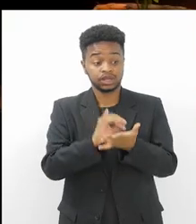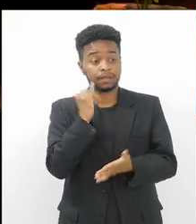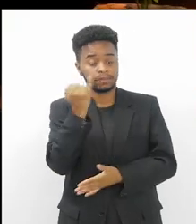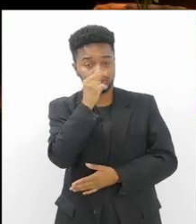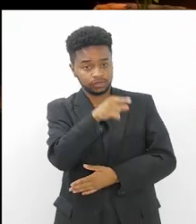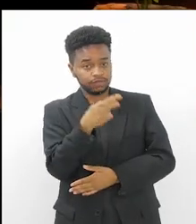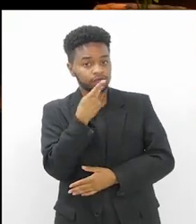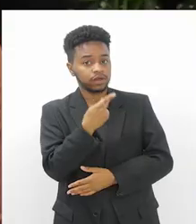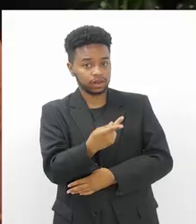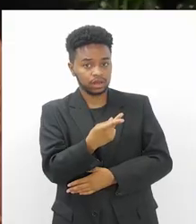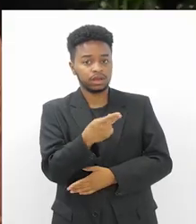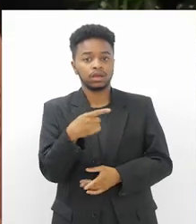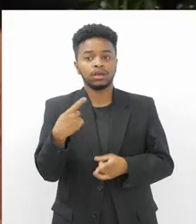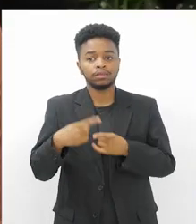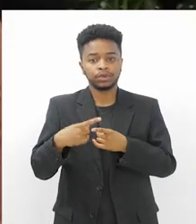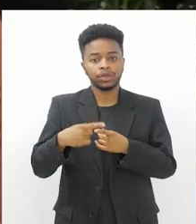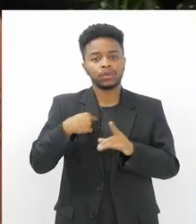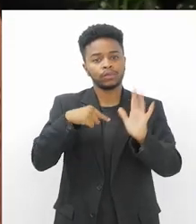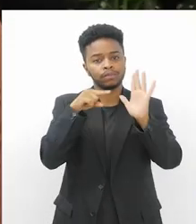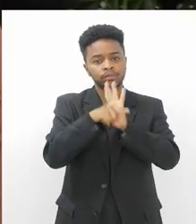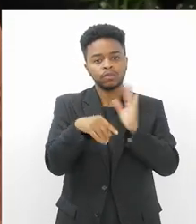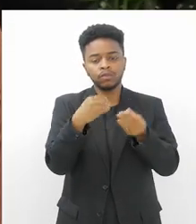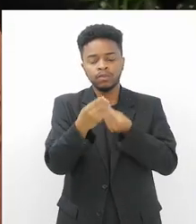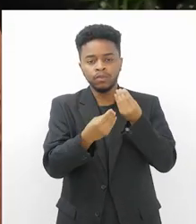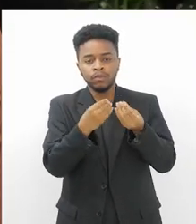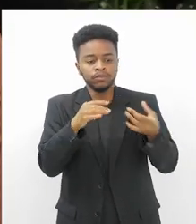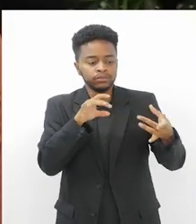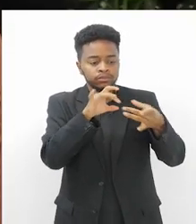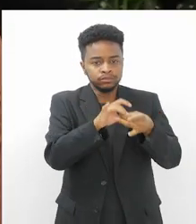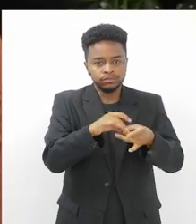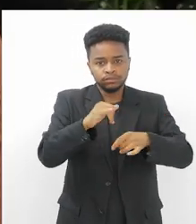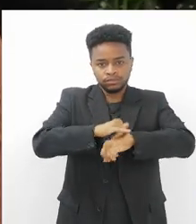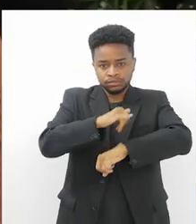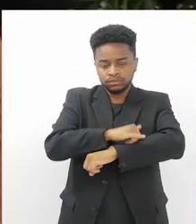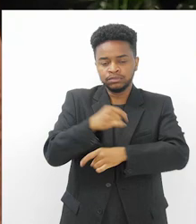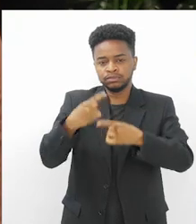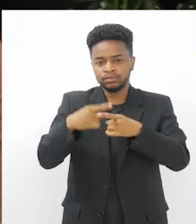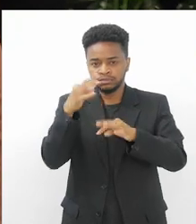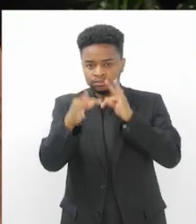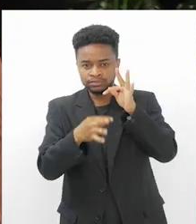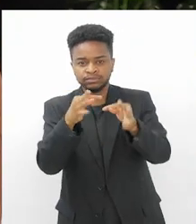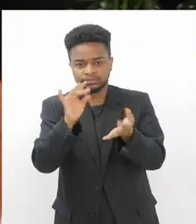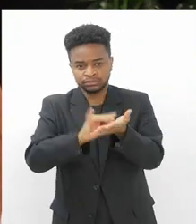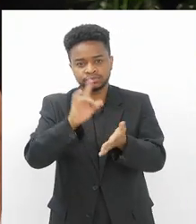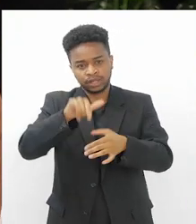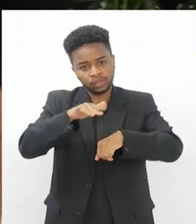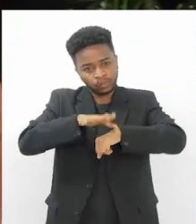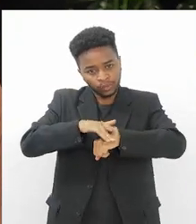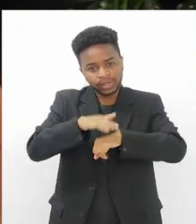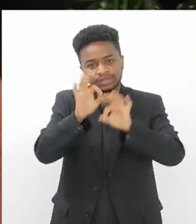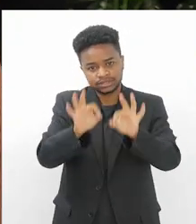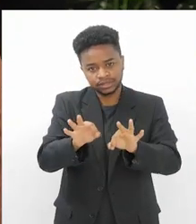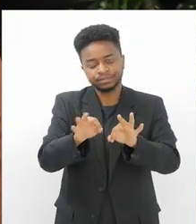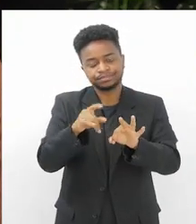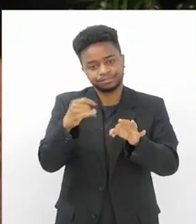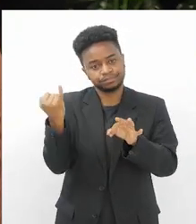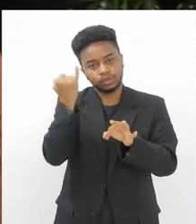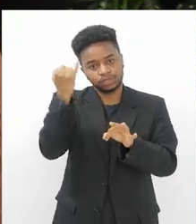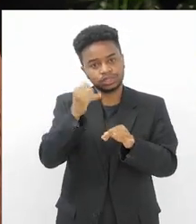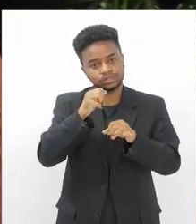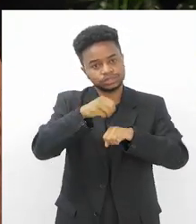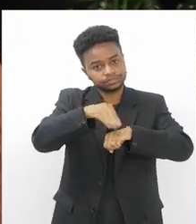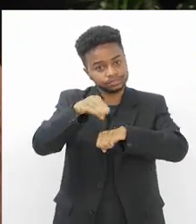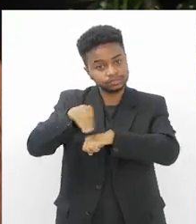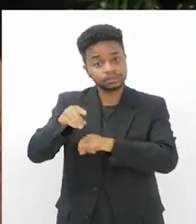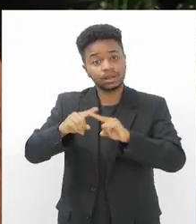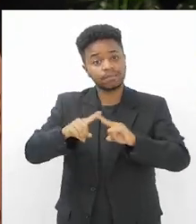é, é importante a senhora falar dessa questão, que eu ia justamente perguntar dessa relação com a obesidade, porque o tratamento da obesidade, que é uma doença, né, é importante a